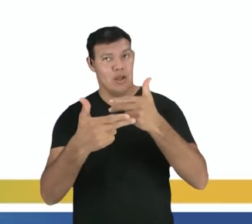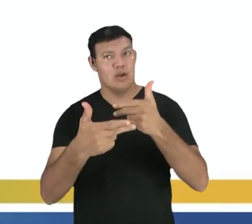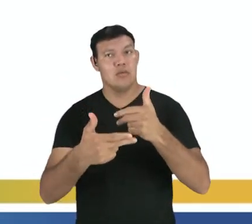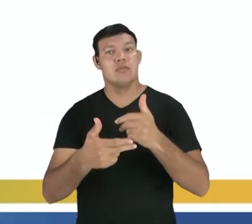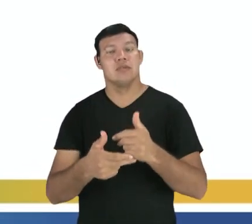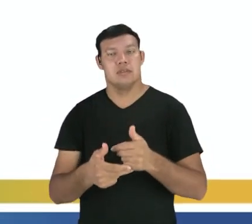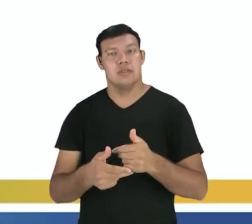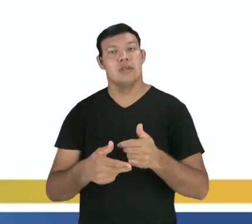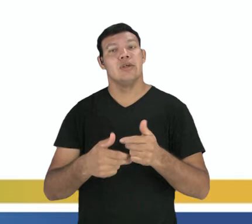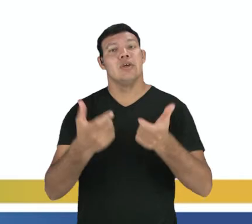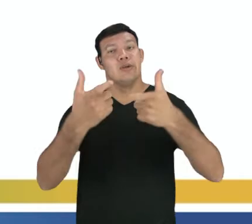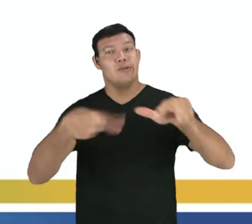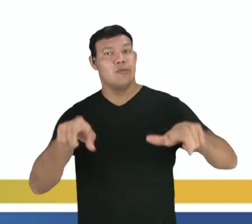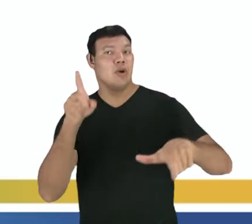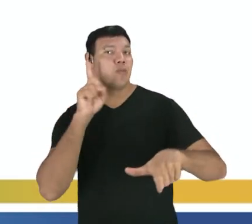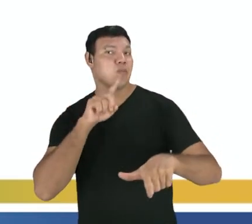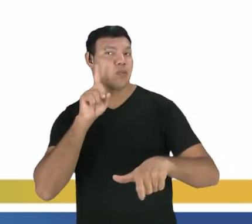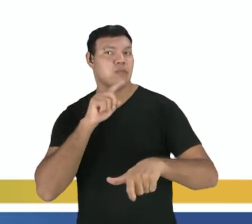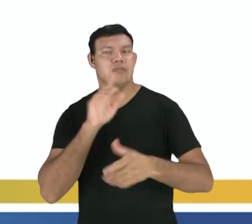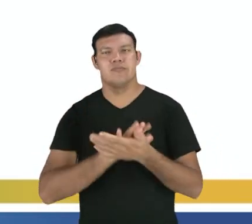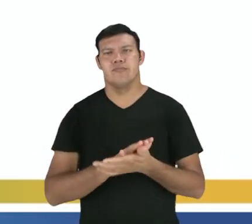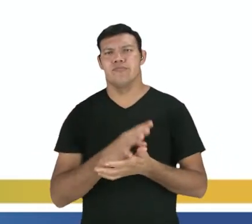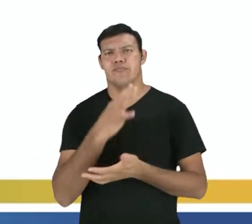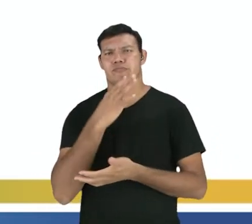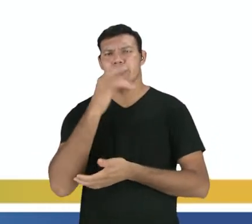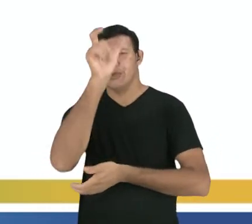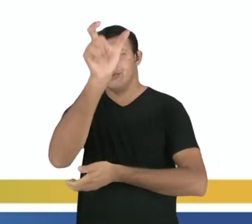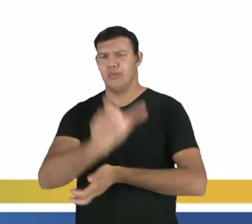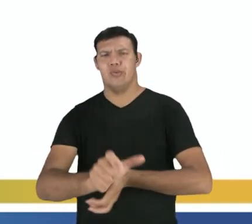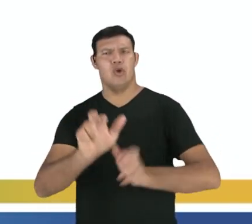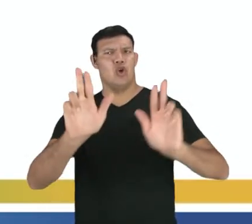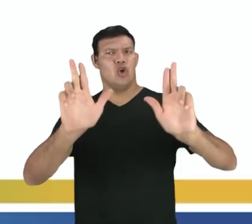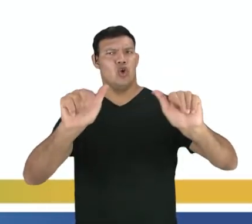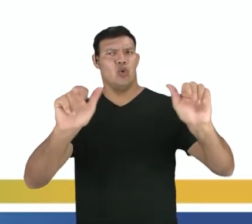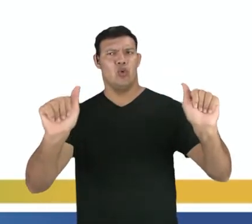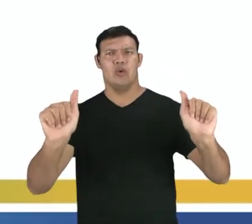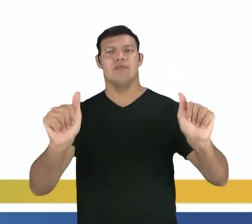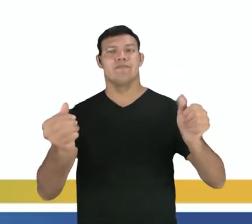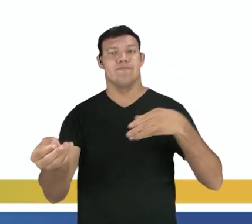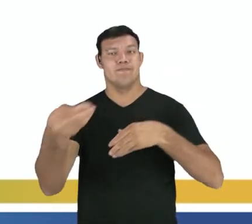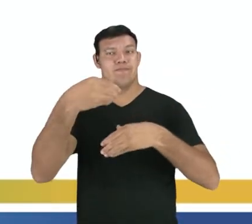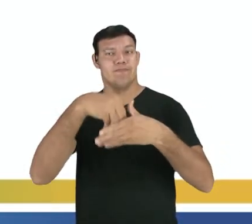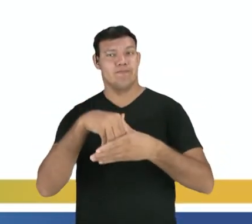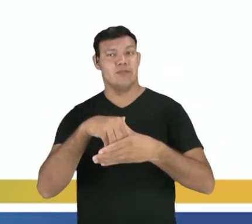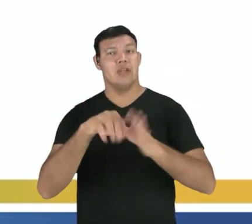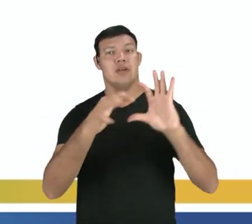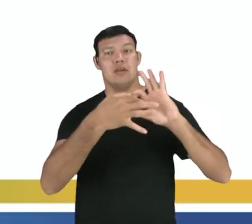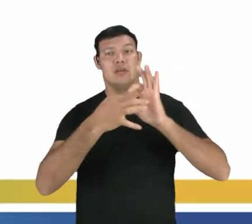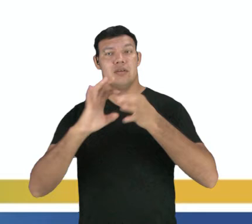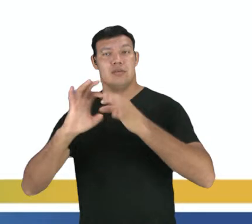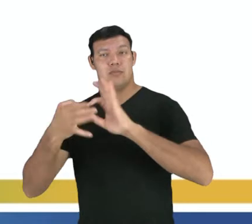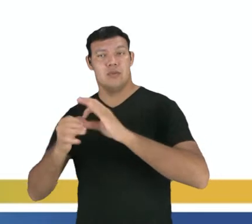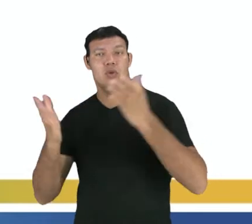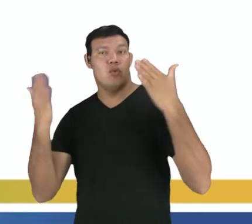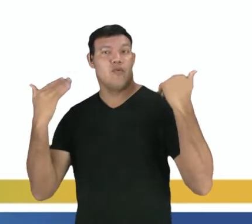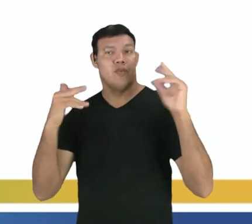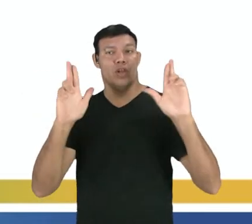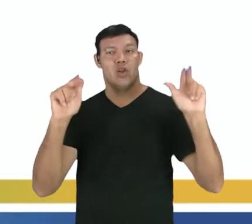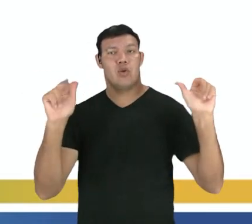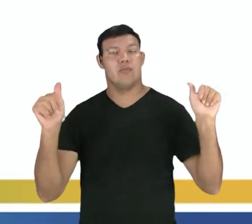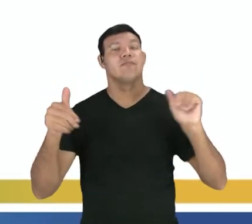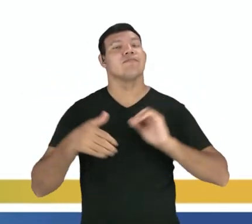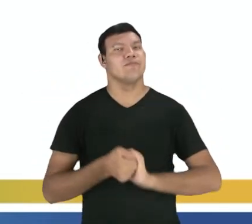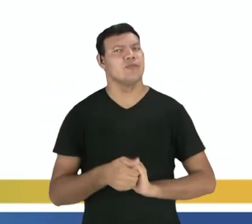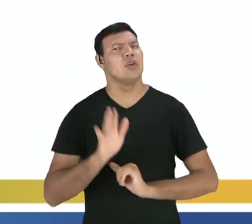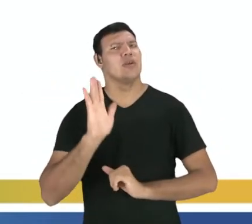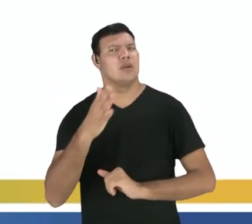ele não foi reconhecido e nunca estreou oficialmente nos Jogos Olímpicos de Verão. Então, já